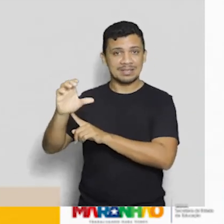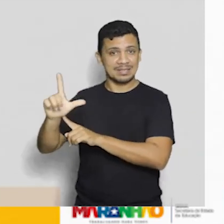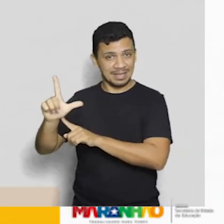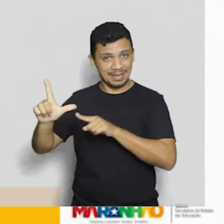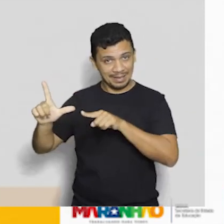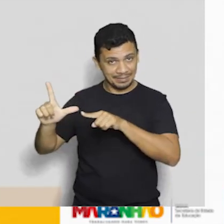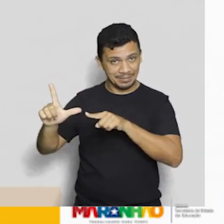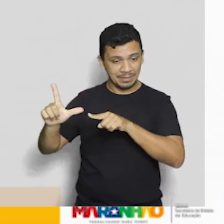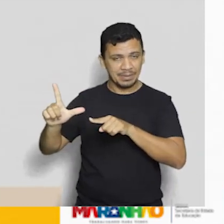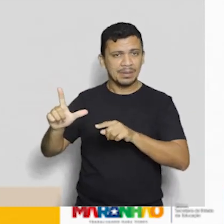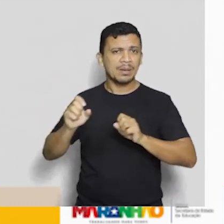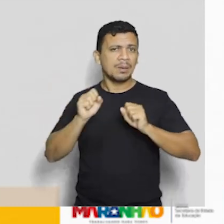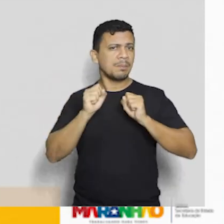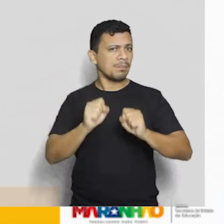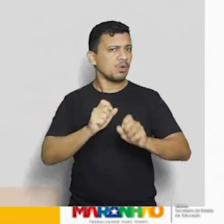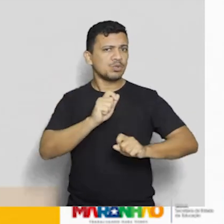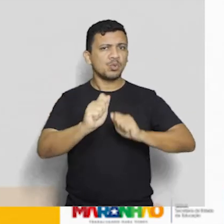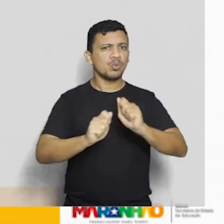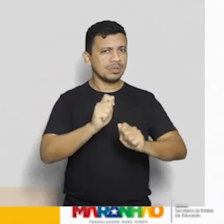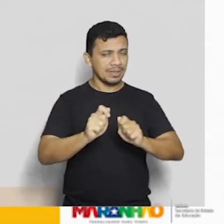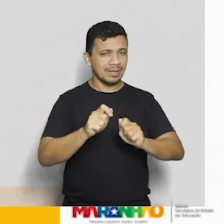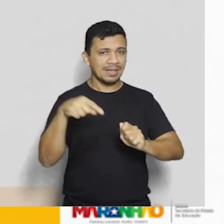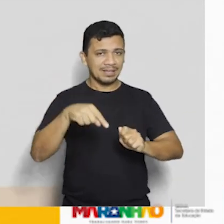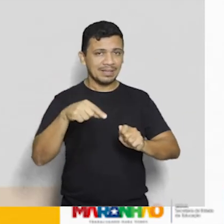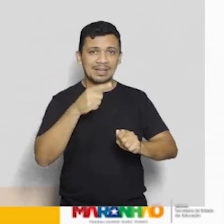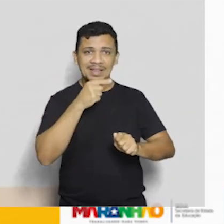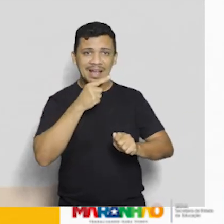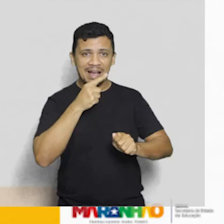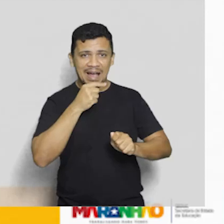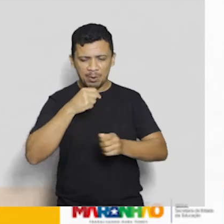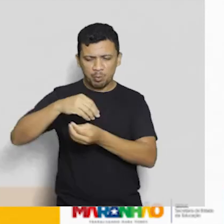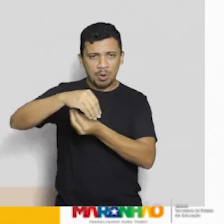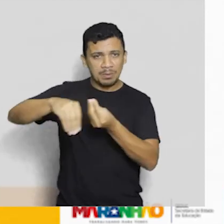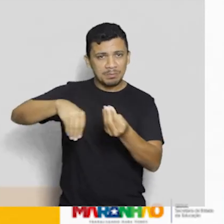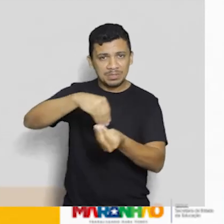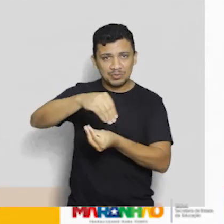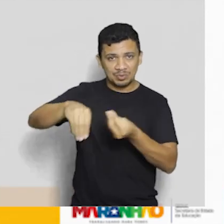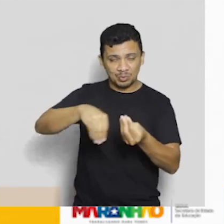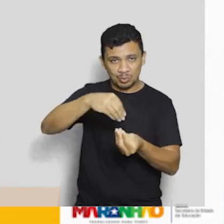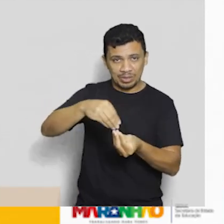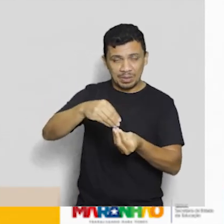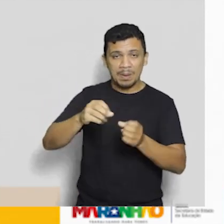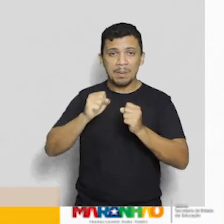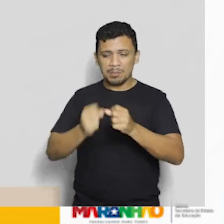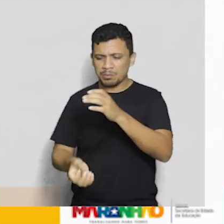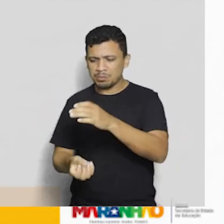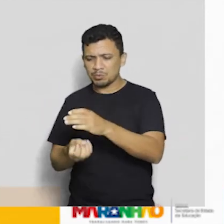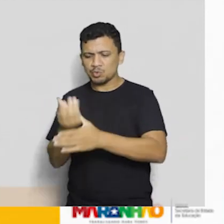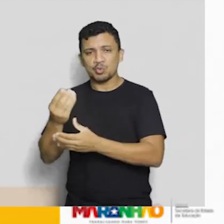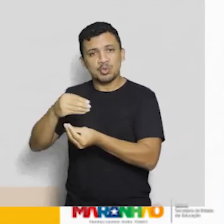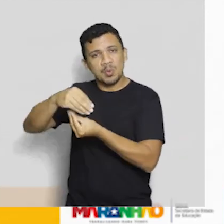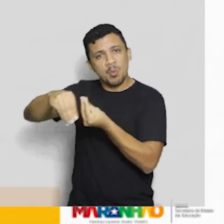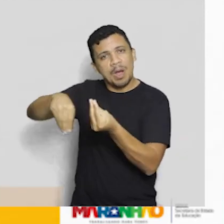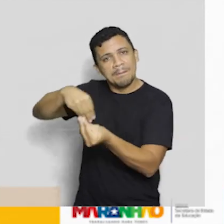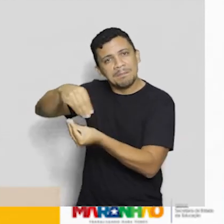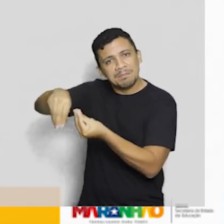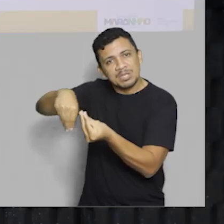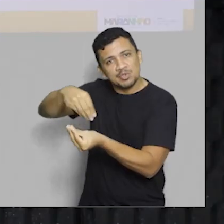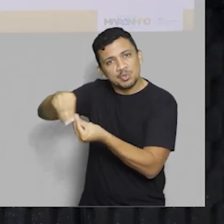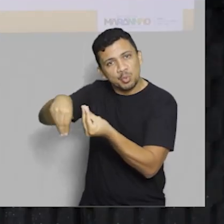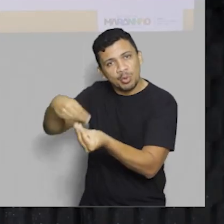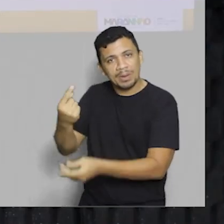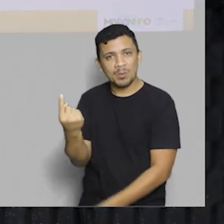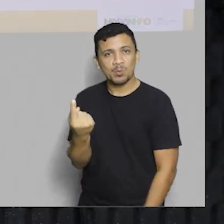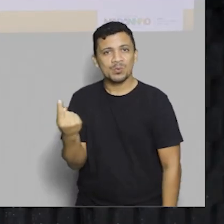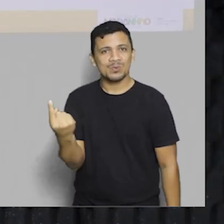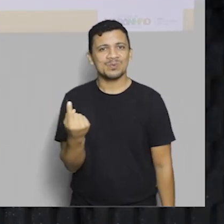puro, ele em presença de água gera uma solução, ou seja, uma mistura